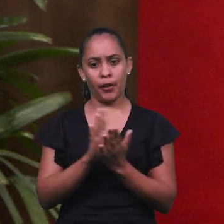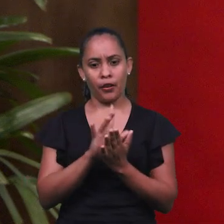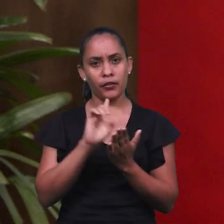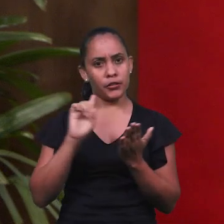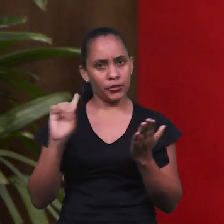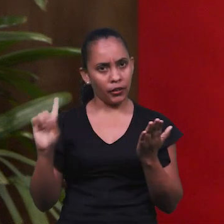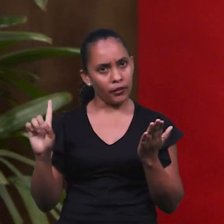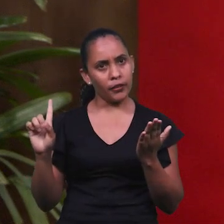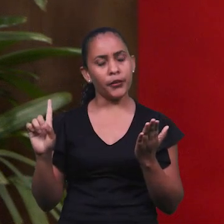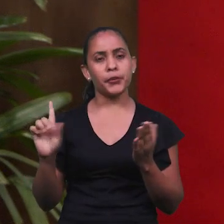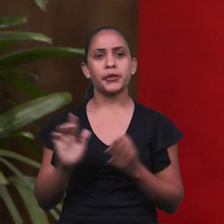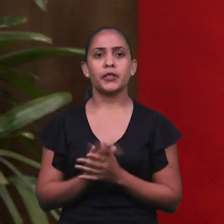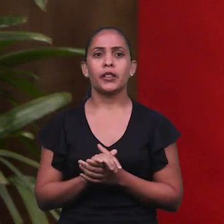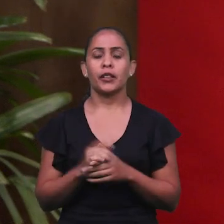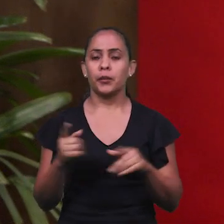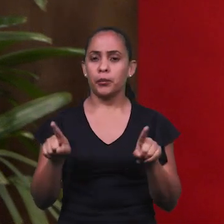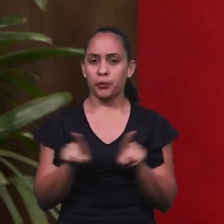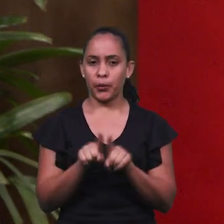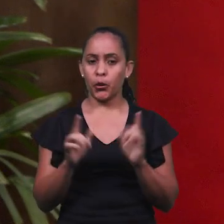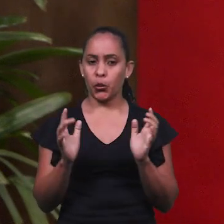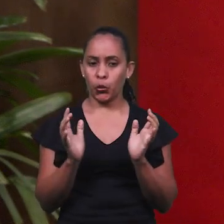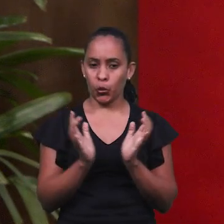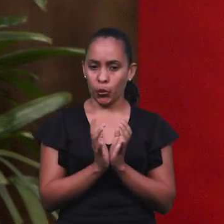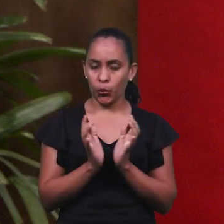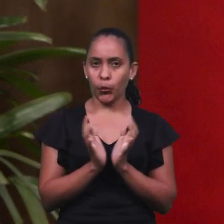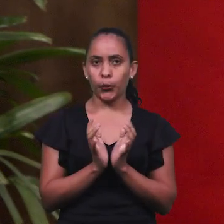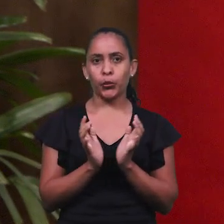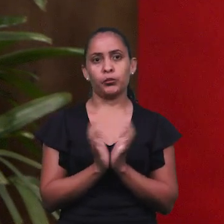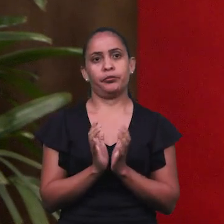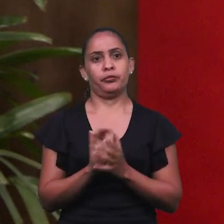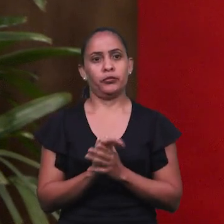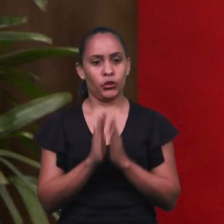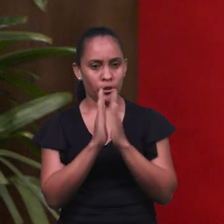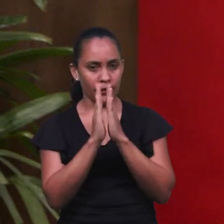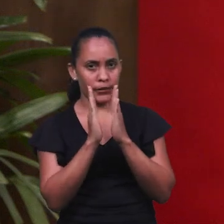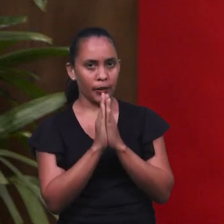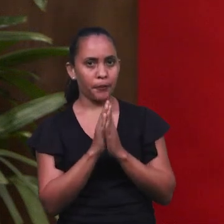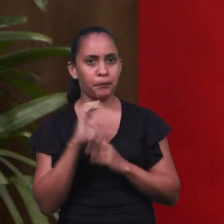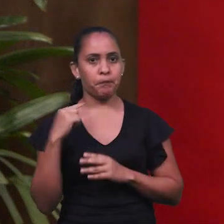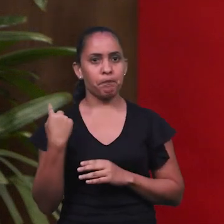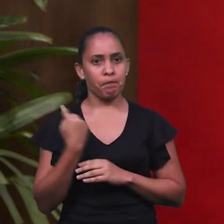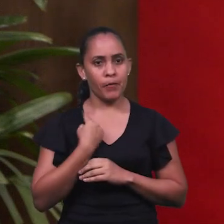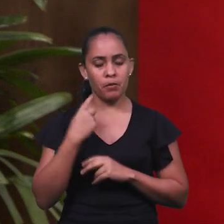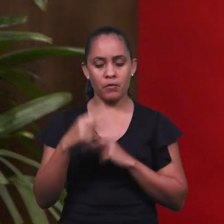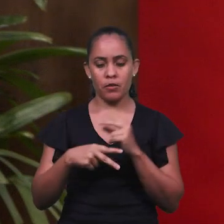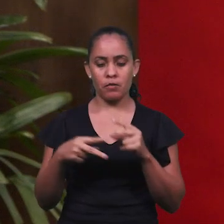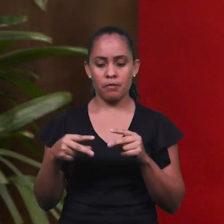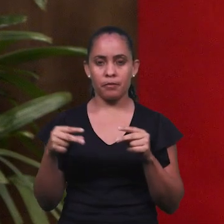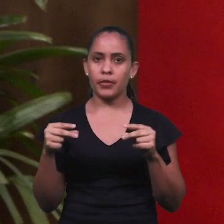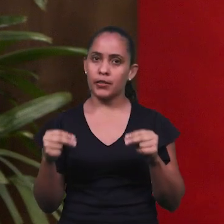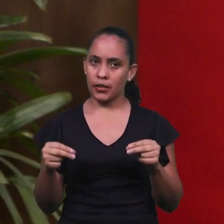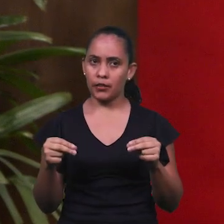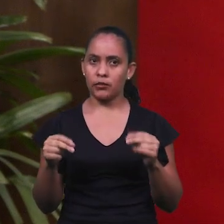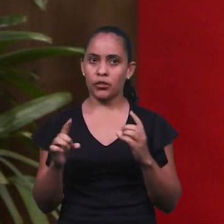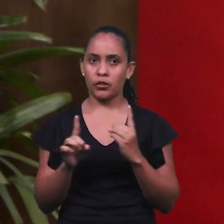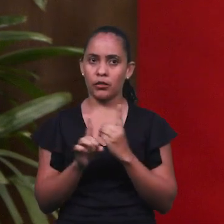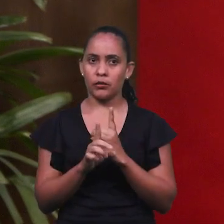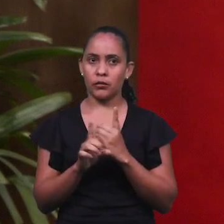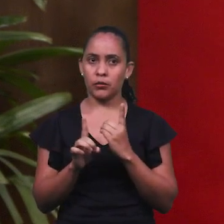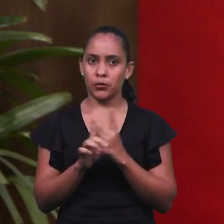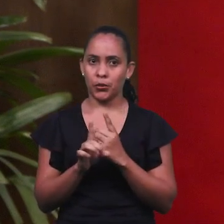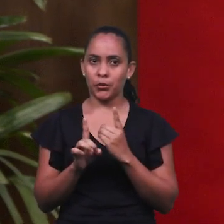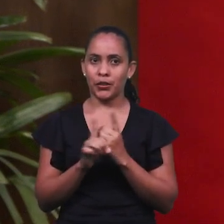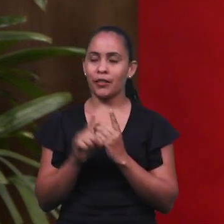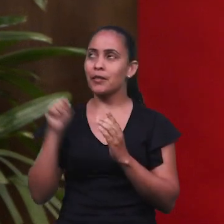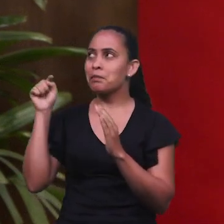palavra, passar no grupo de intercessão. Nós recebemos um presente. A doutrina